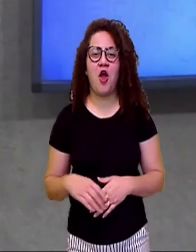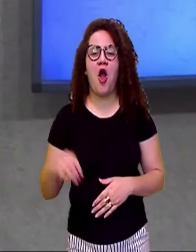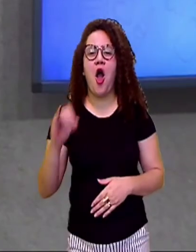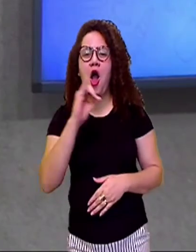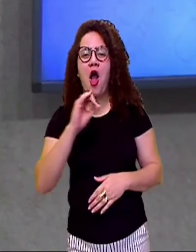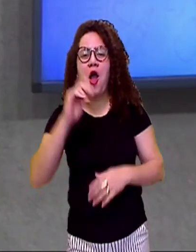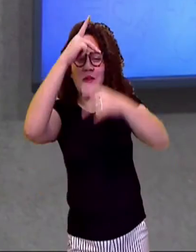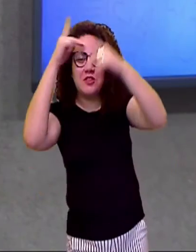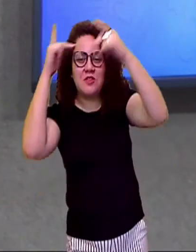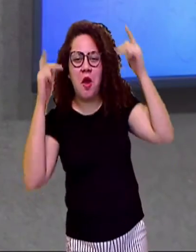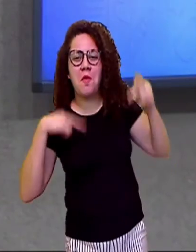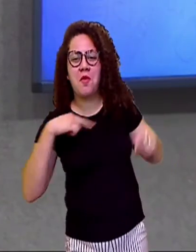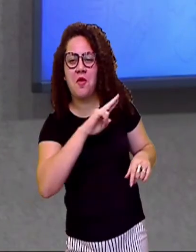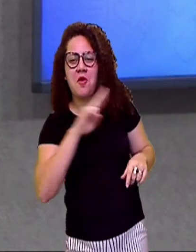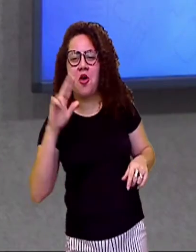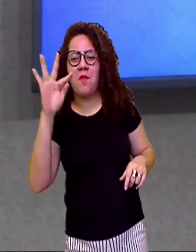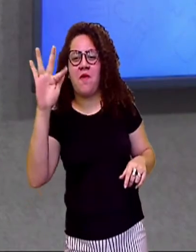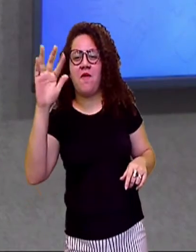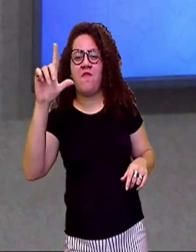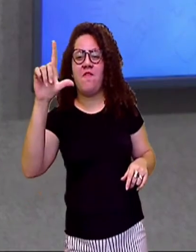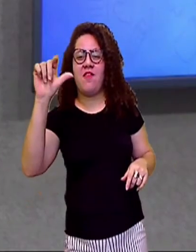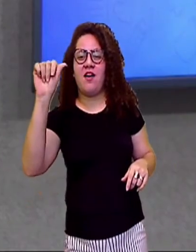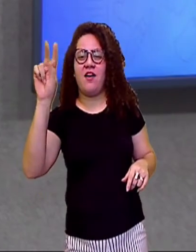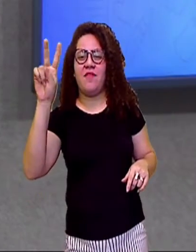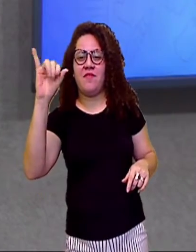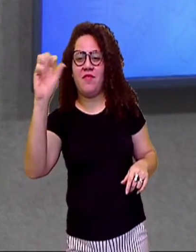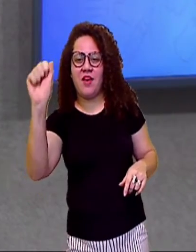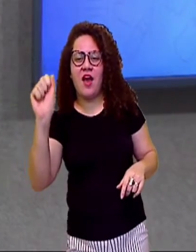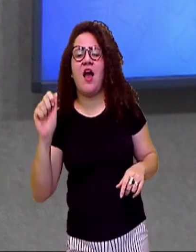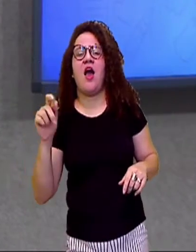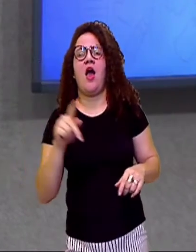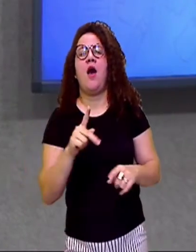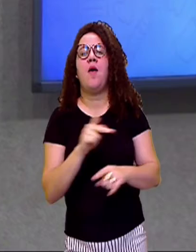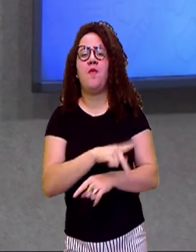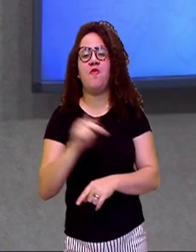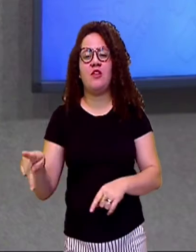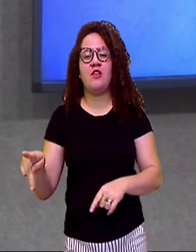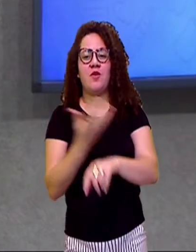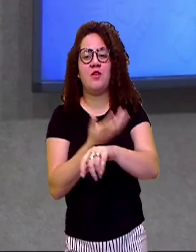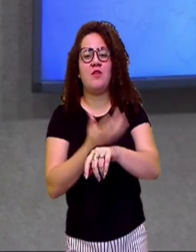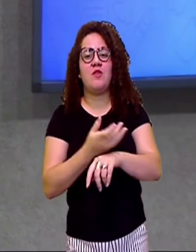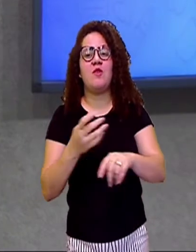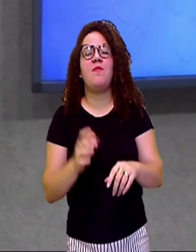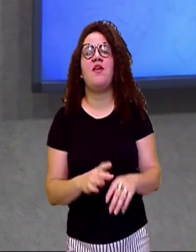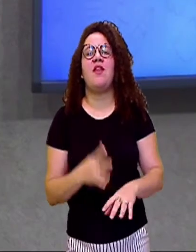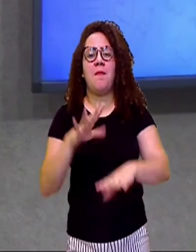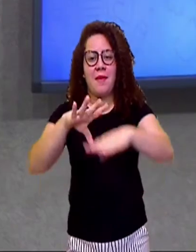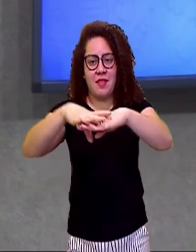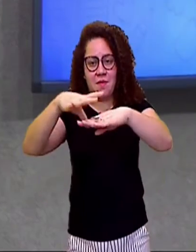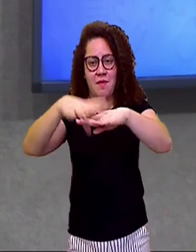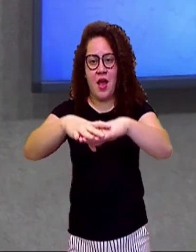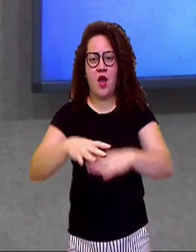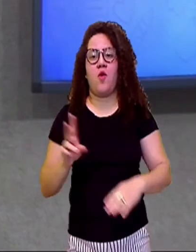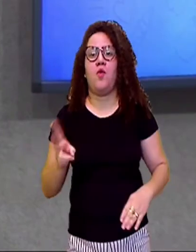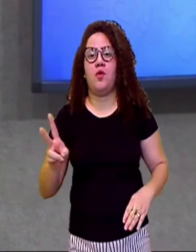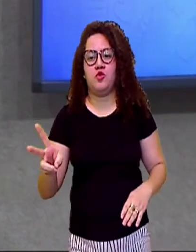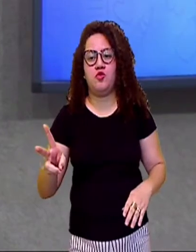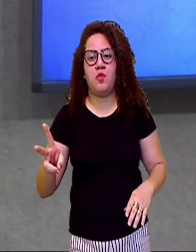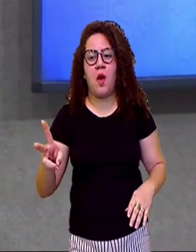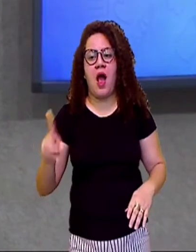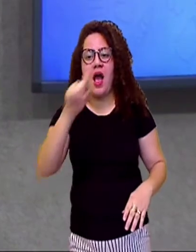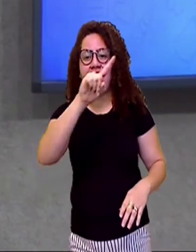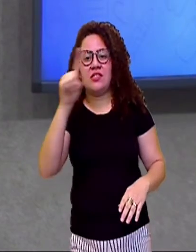Olá pessoal, meu nome é Flávia Nunes, sou professora de matemática e hoje nós vamos continuar com os números